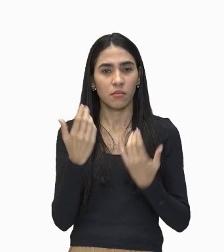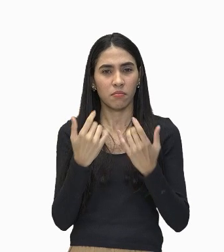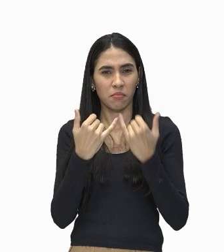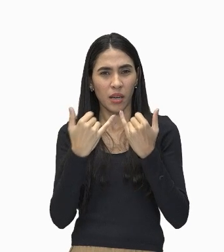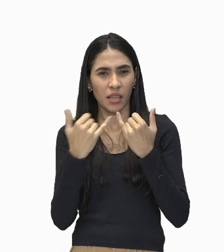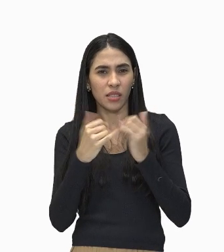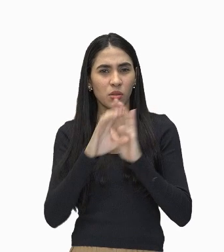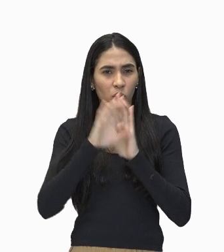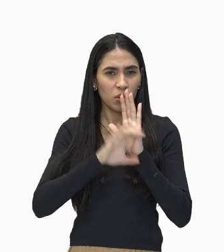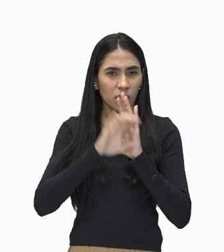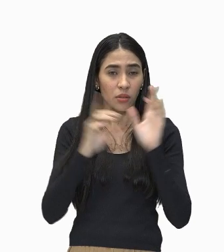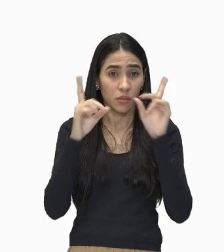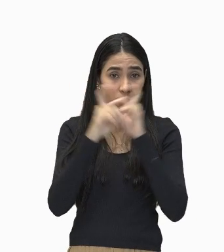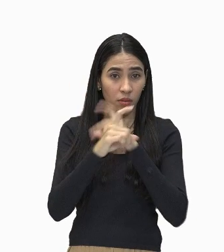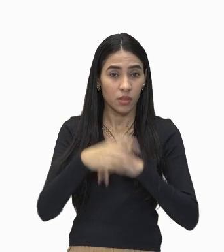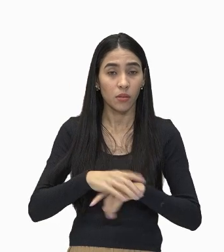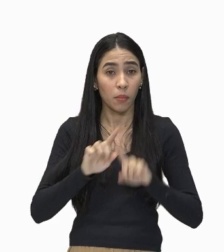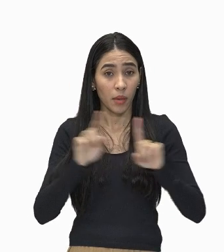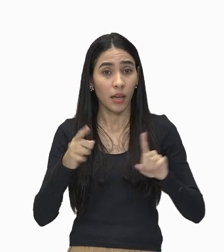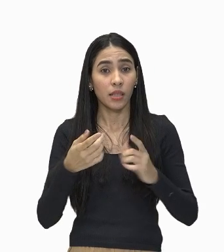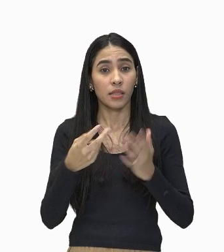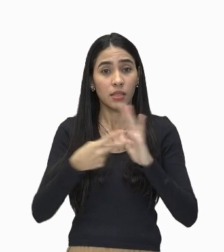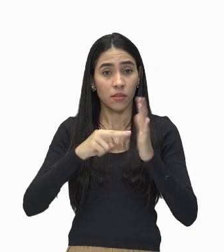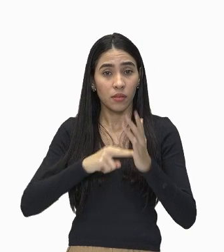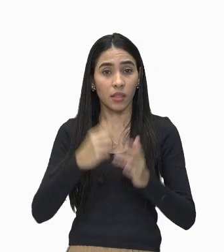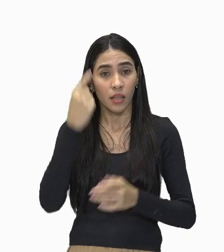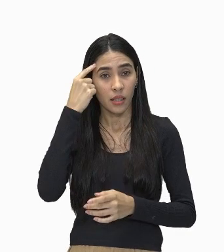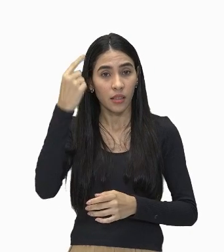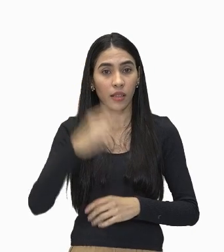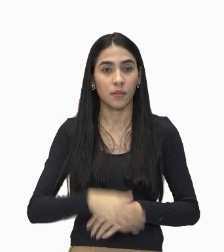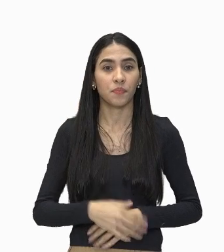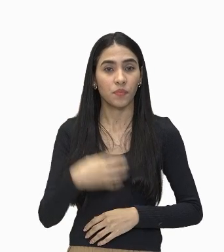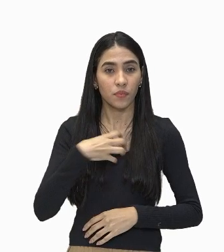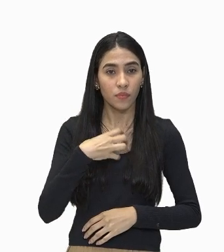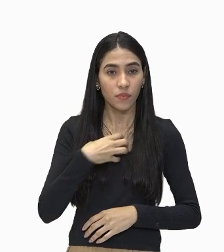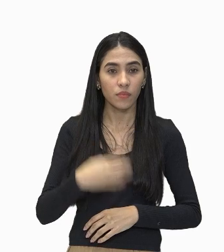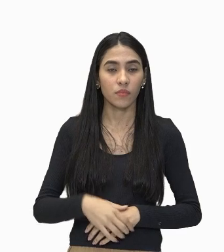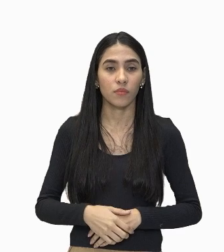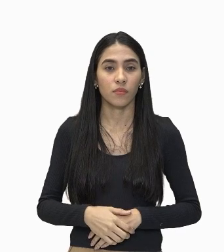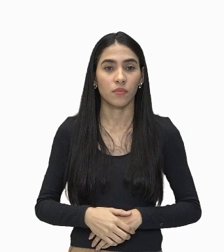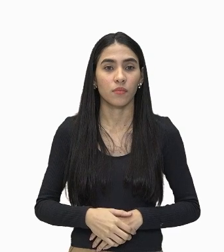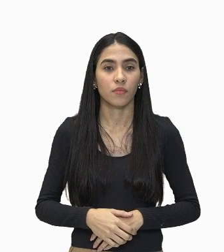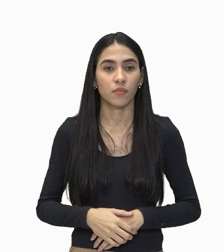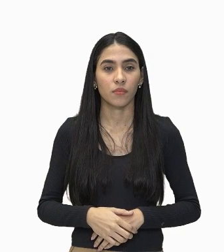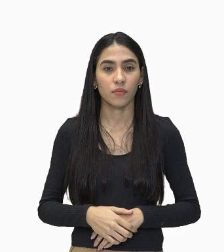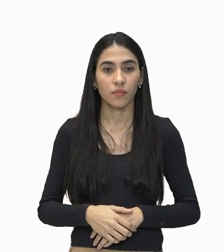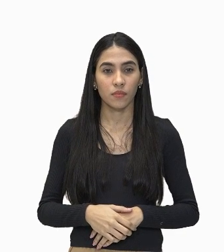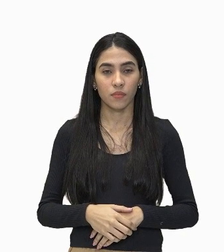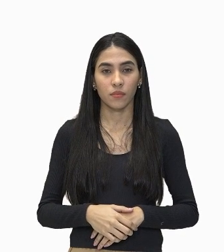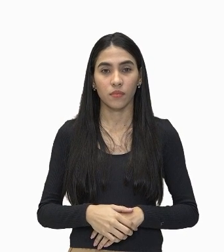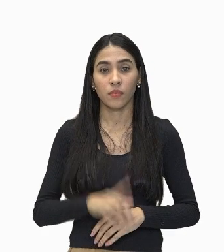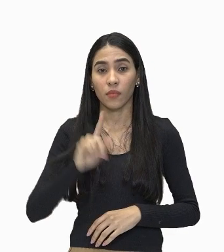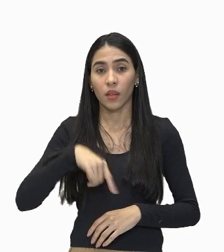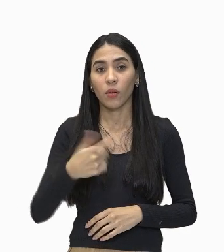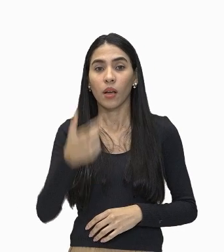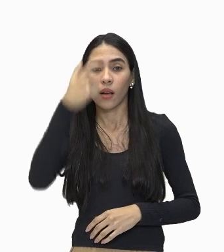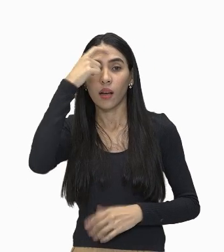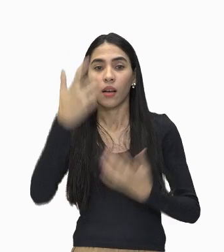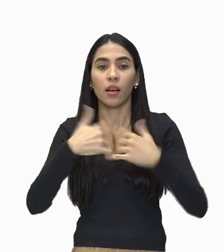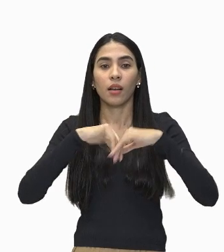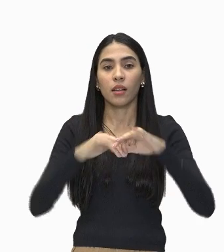ideia. O sentido, a essência da coisa. Que é propriamente